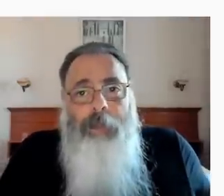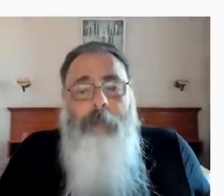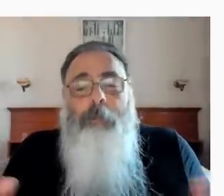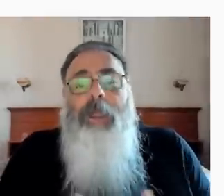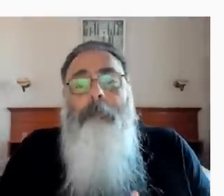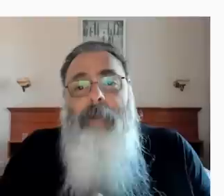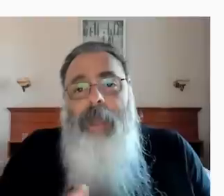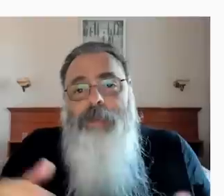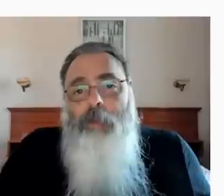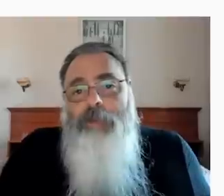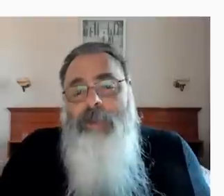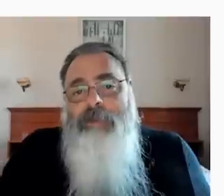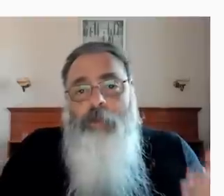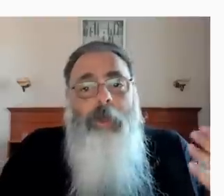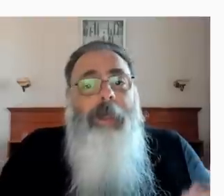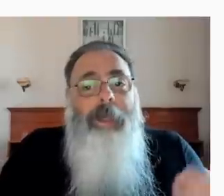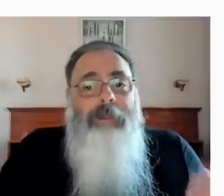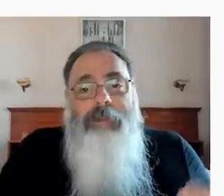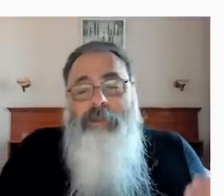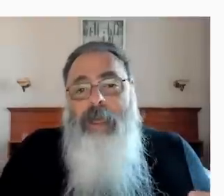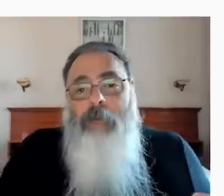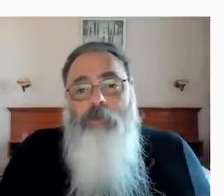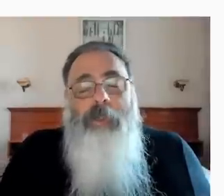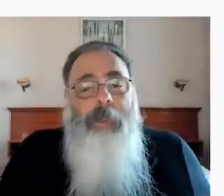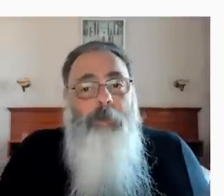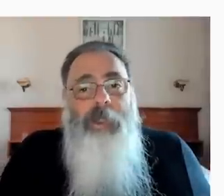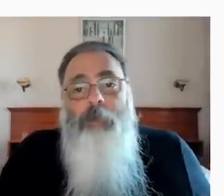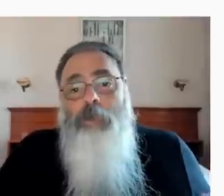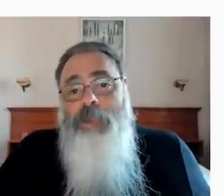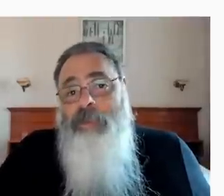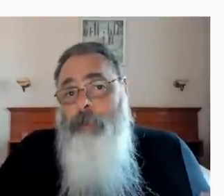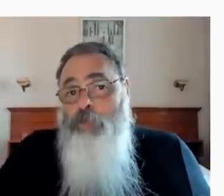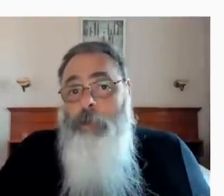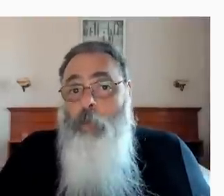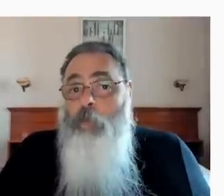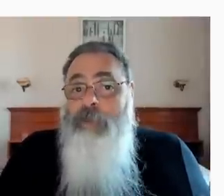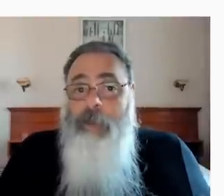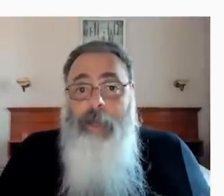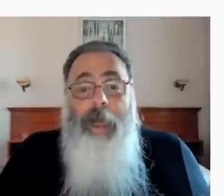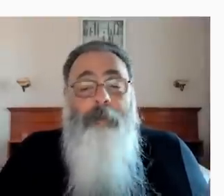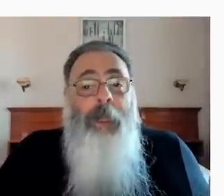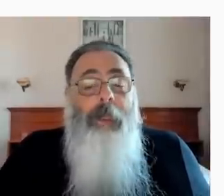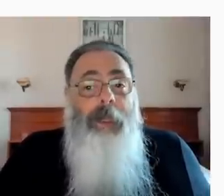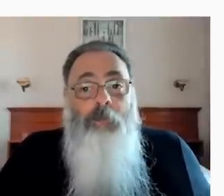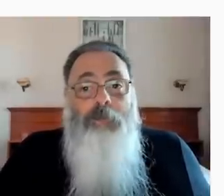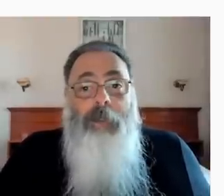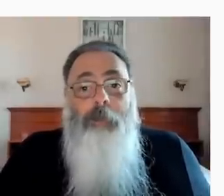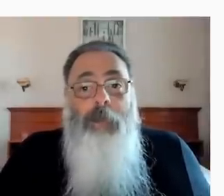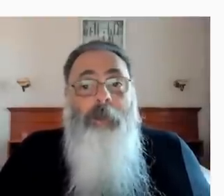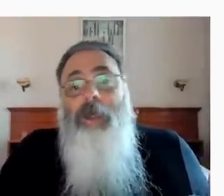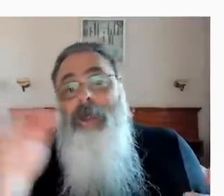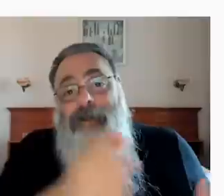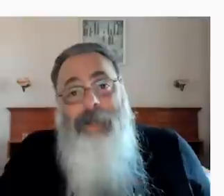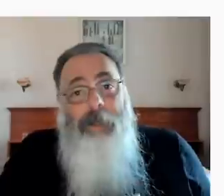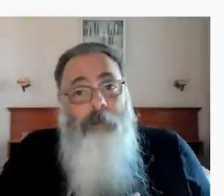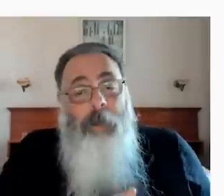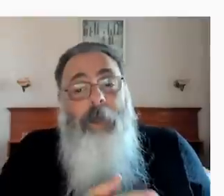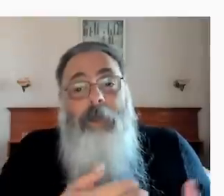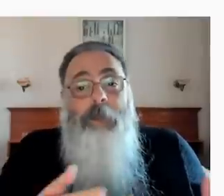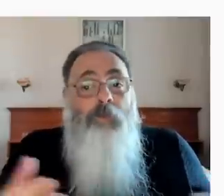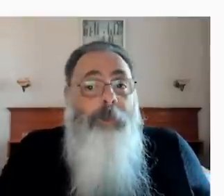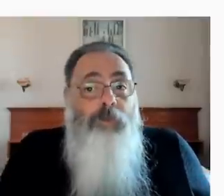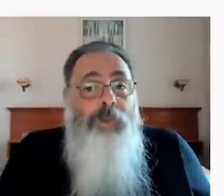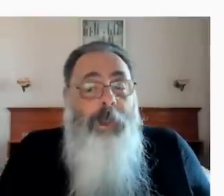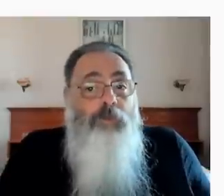não é ruim porque impede a negociação entre zero e o salário mínimo ou seja se a pessoa não consegue ganhar nenhum salário mínimo ela ganha